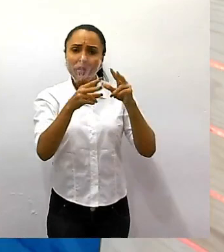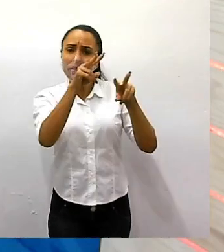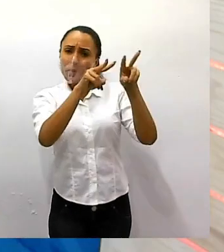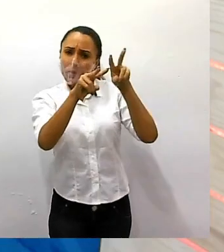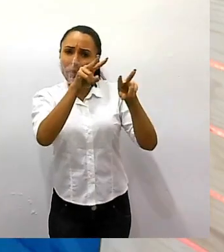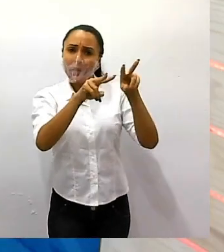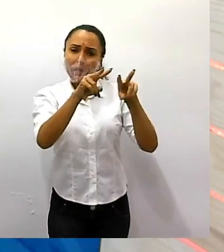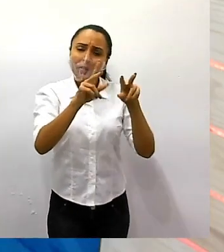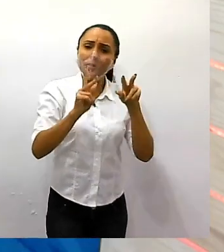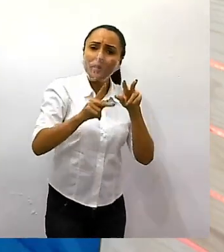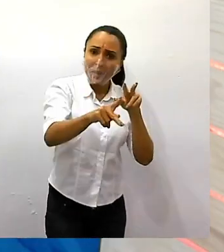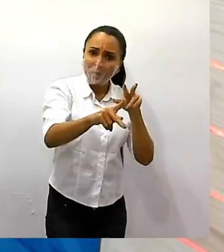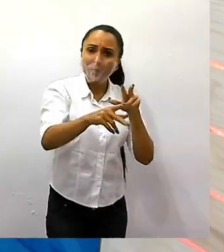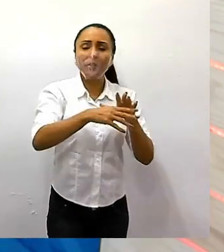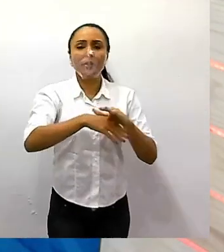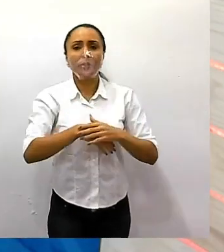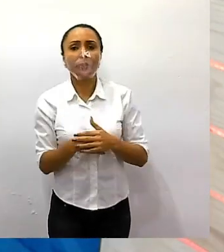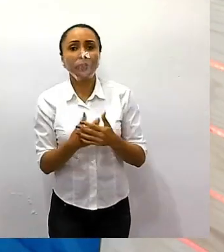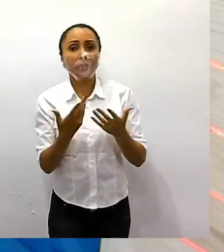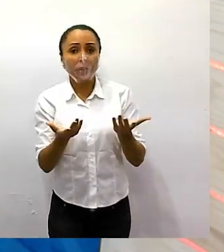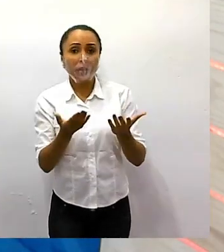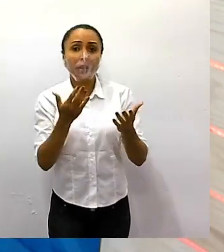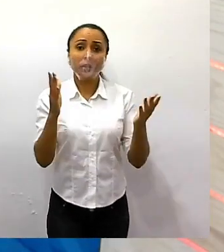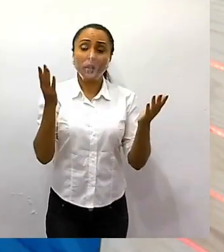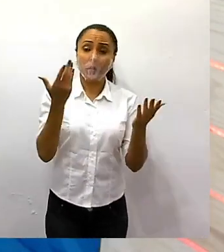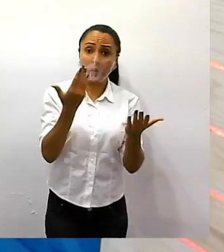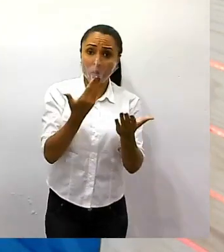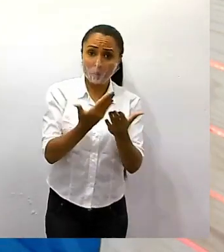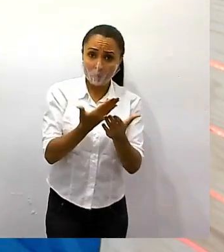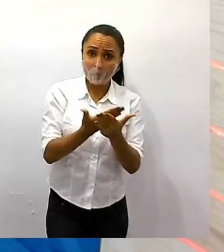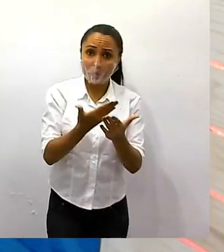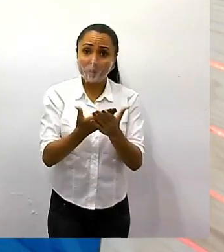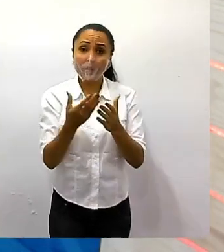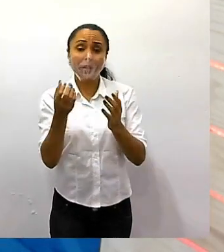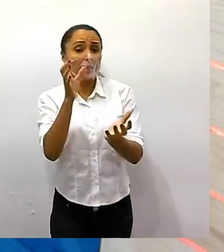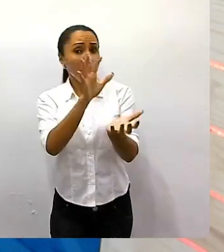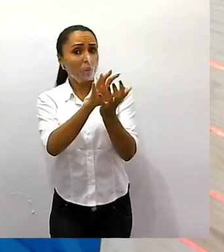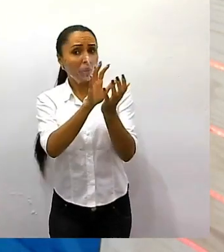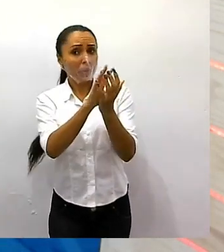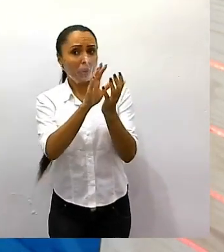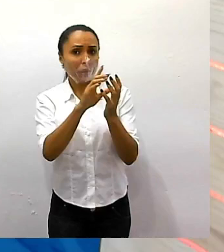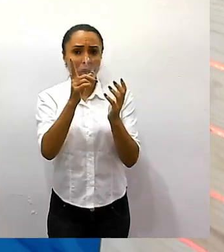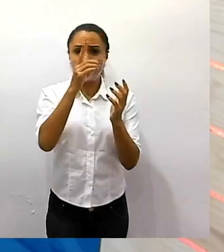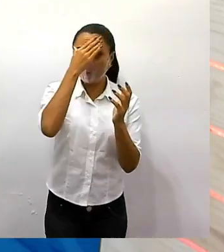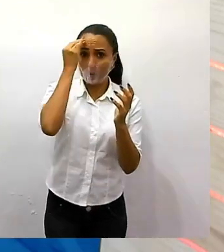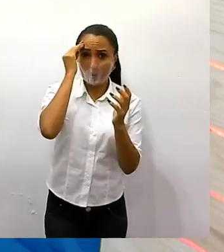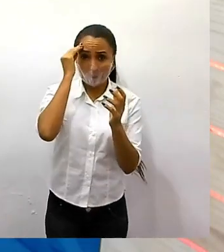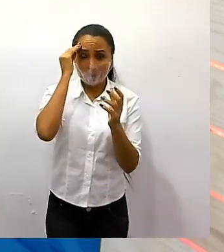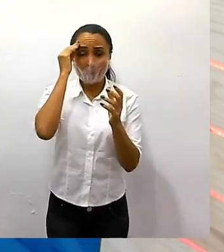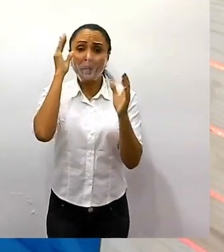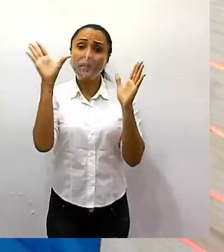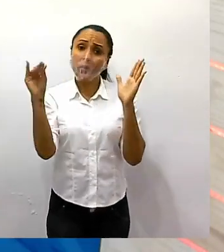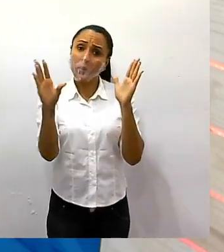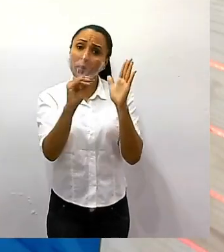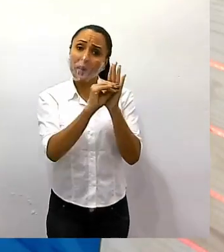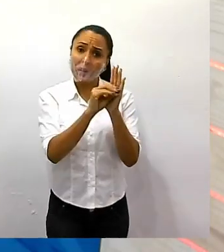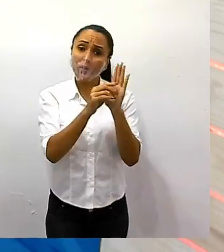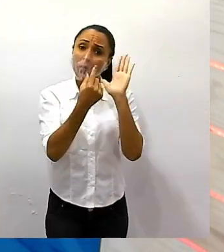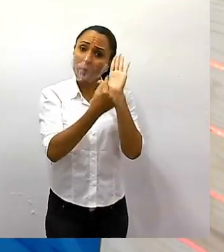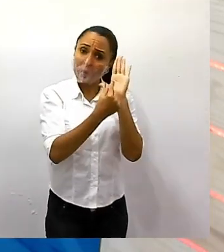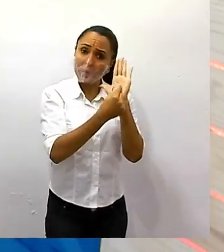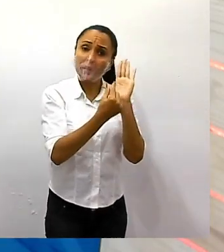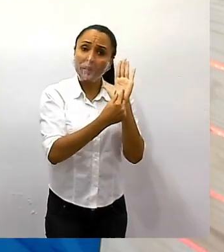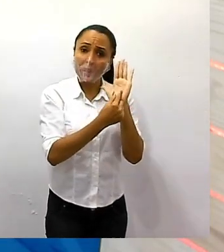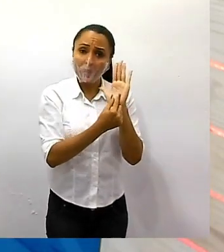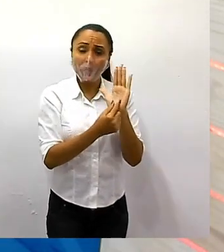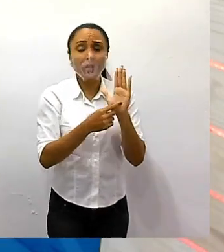dentro das novidades, tá? Estudante de Pernambuco, não esqueça, baixe o Conecta Aí. Através dele,